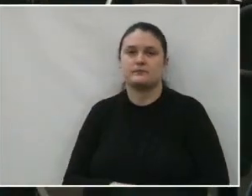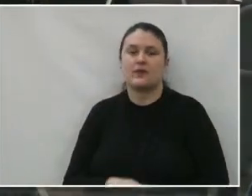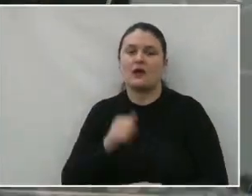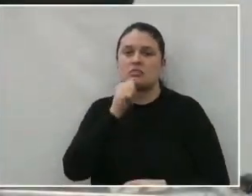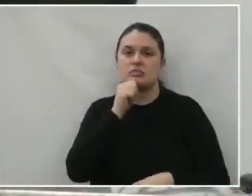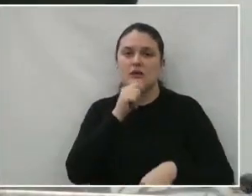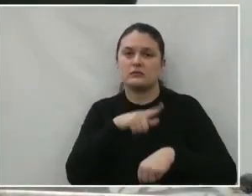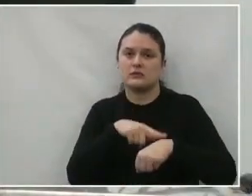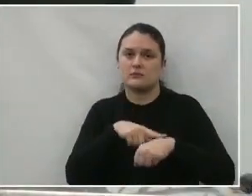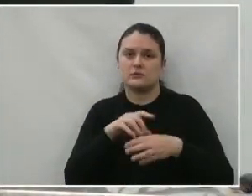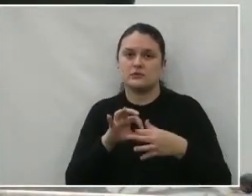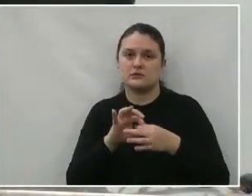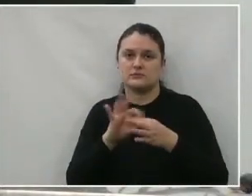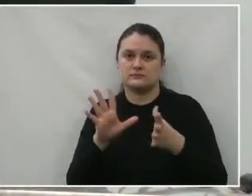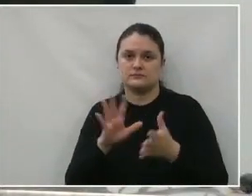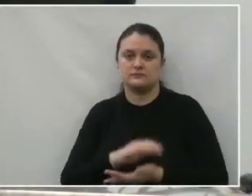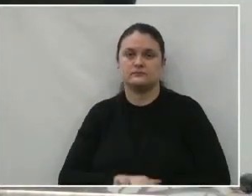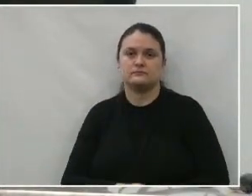Palavra livre ainda aberto.